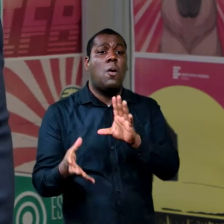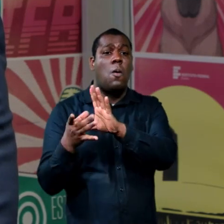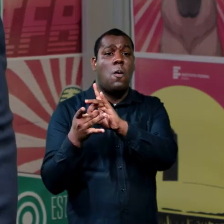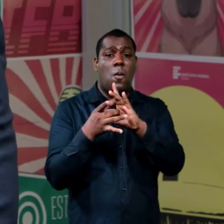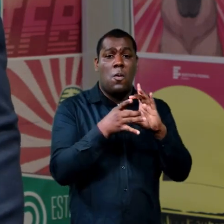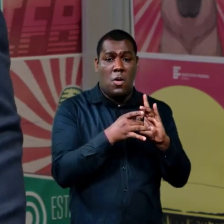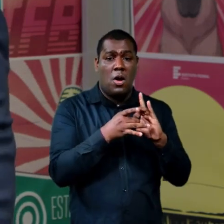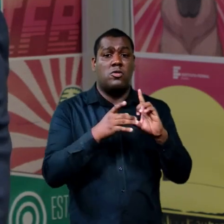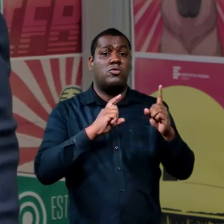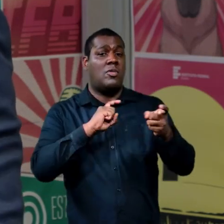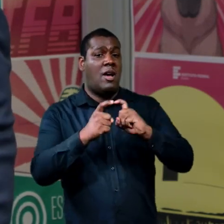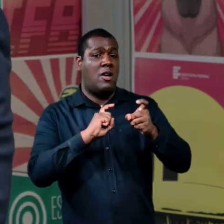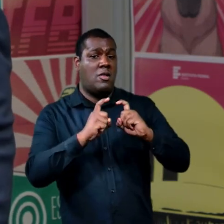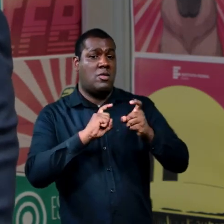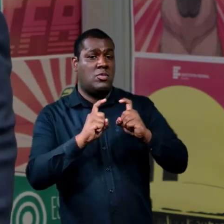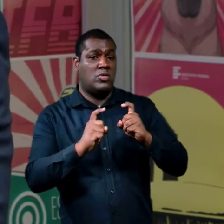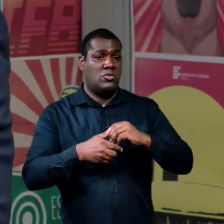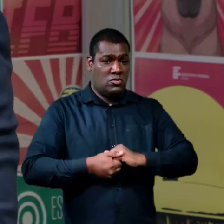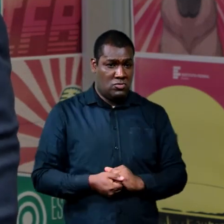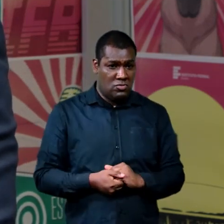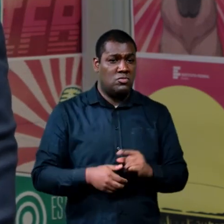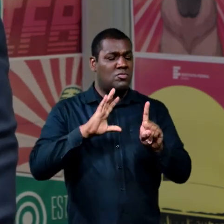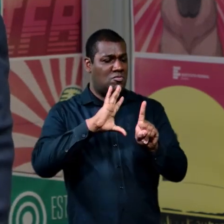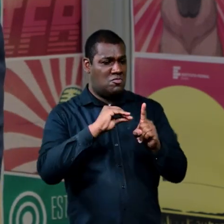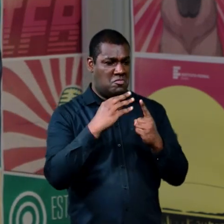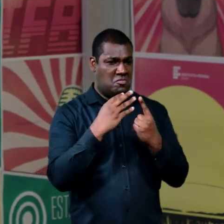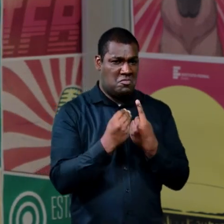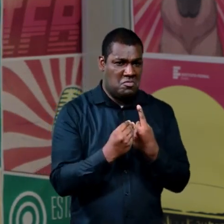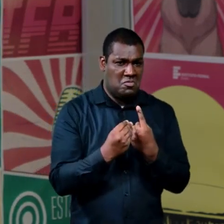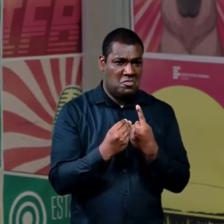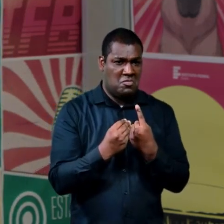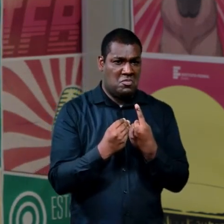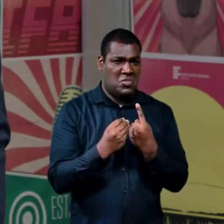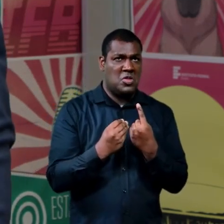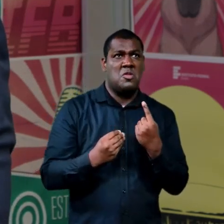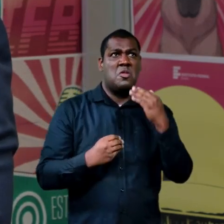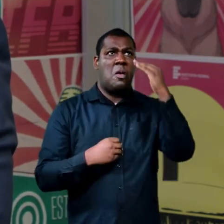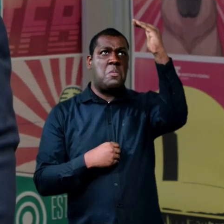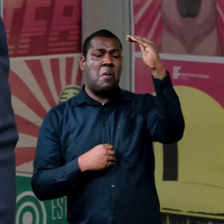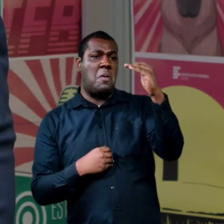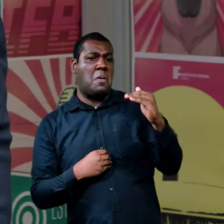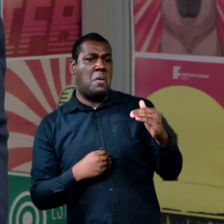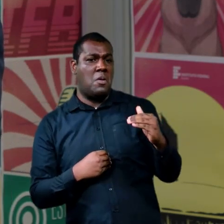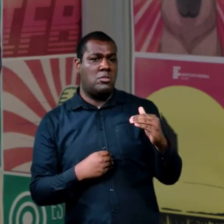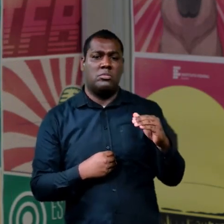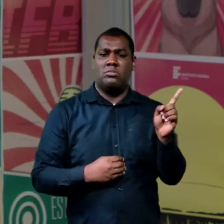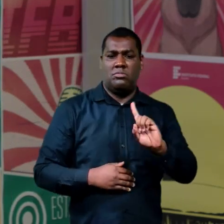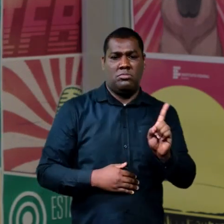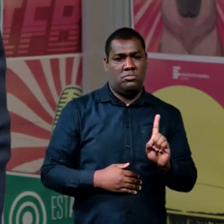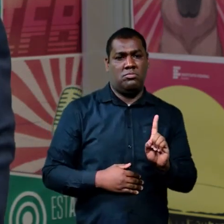assédio sexual, ele prescinde, ele não exige a hierarquia. Então nós podemos ter um